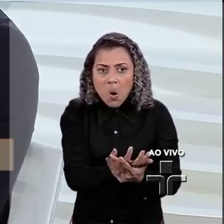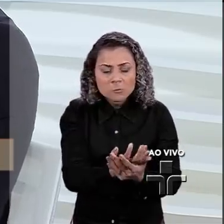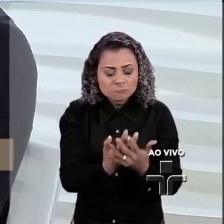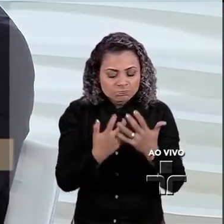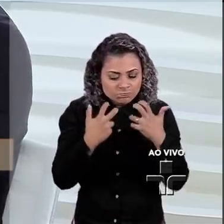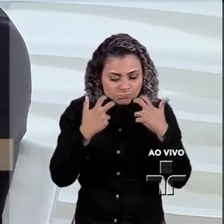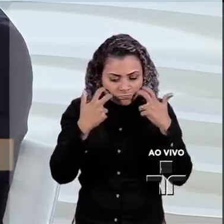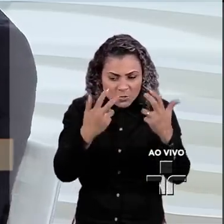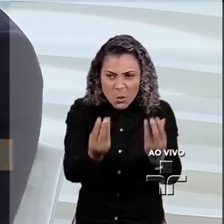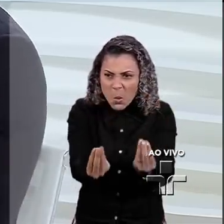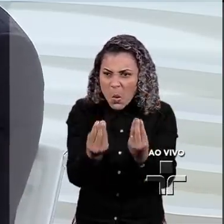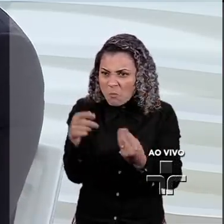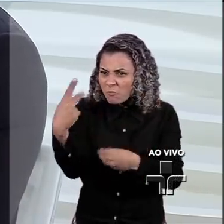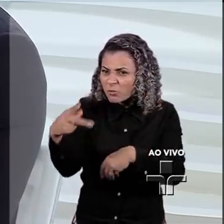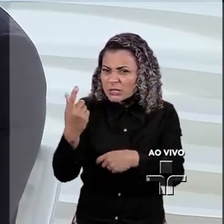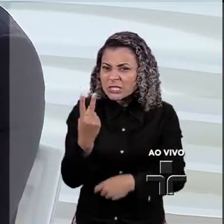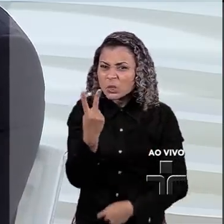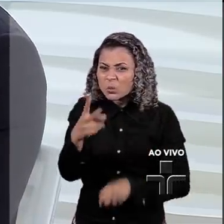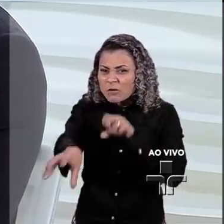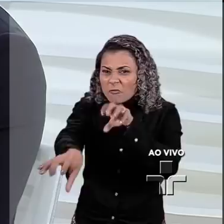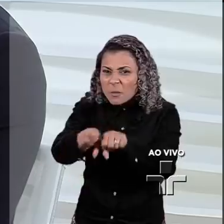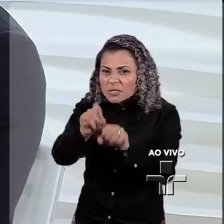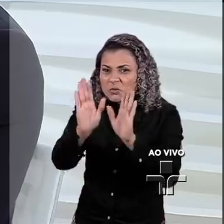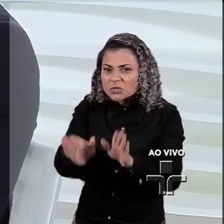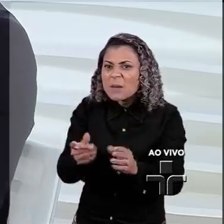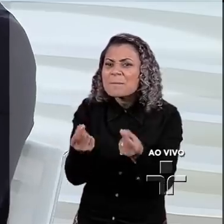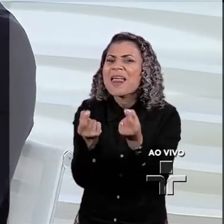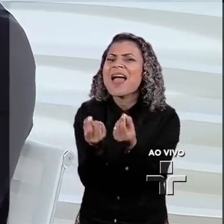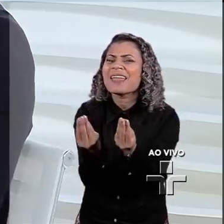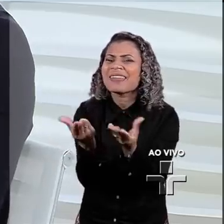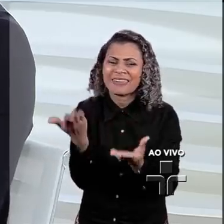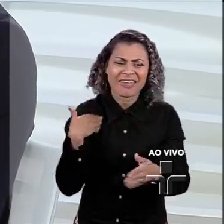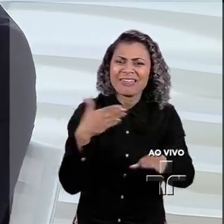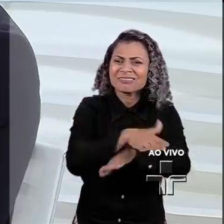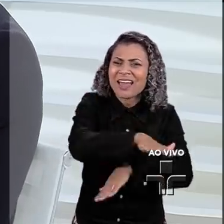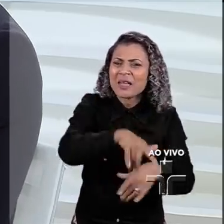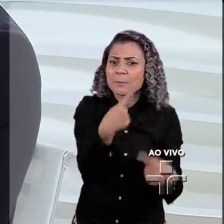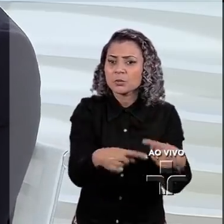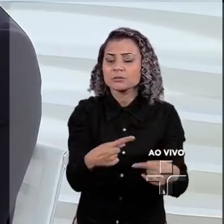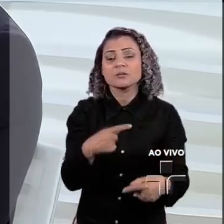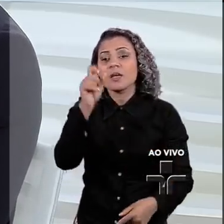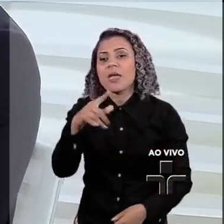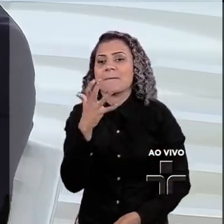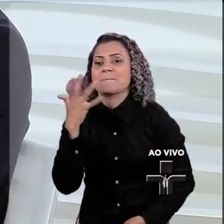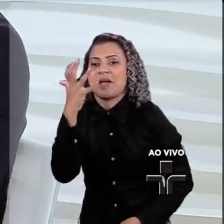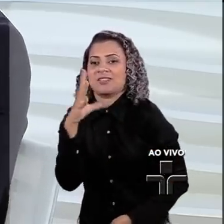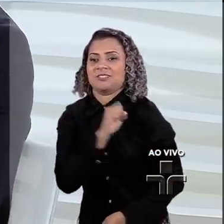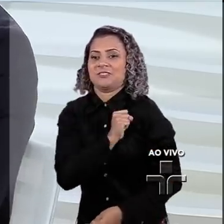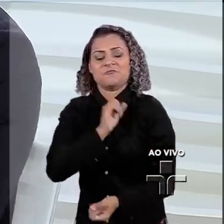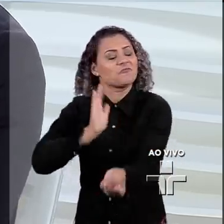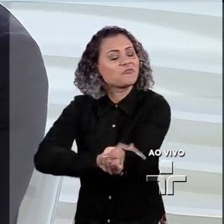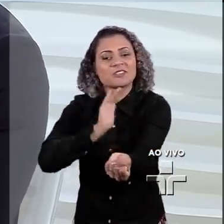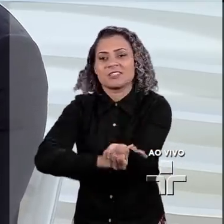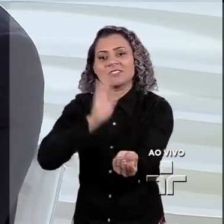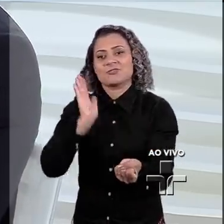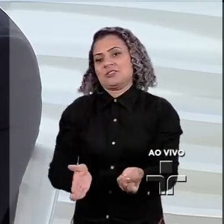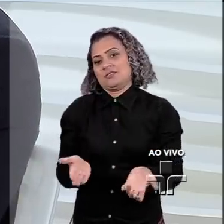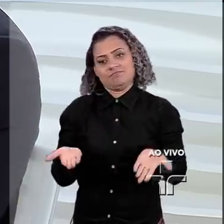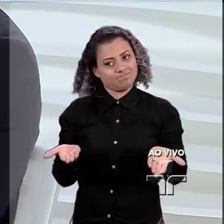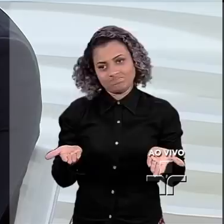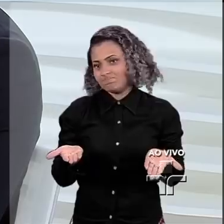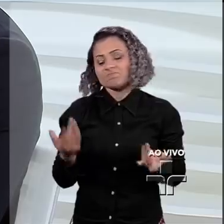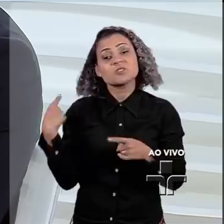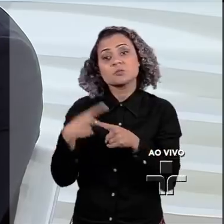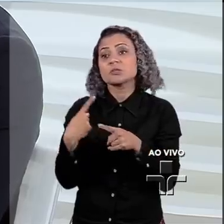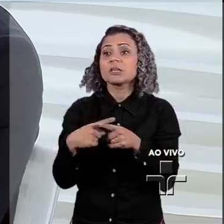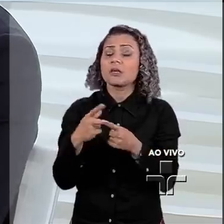Né? Para que você vai entrar num negócio desse? Mas não adianta, é paixão, né? É vício. Se eu botar no papel os